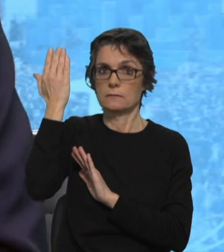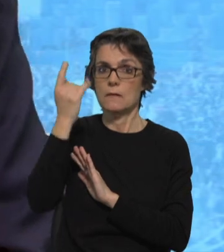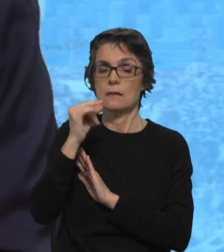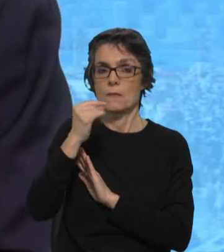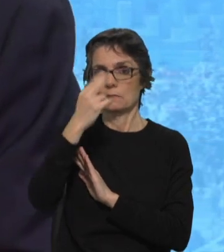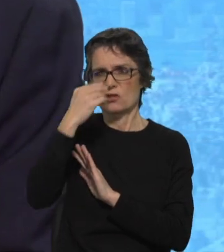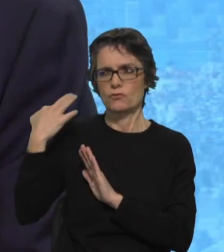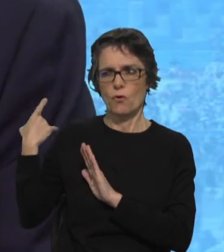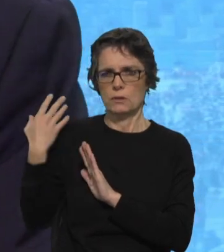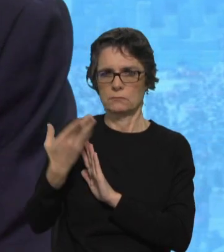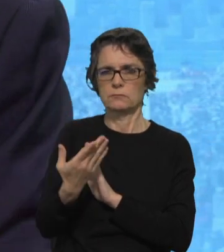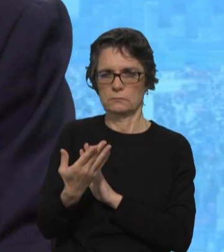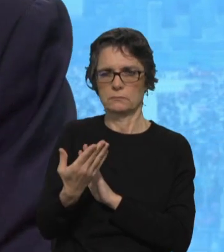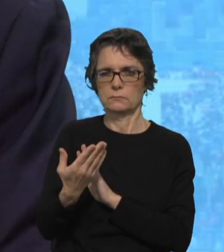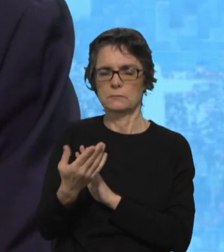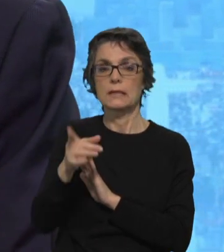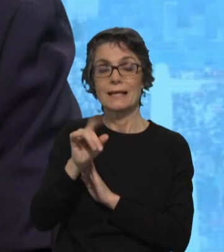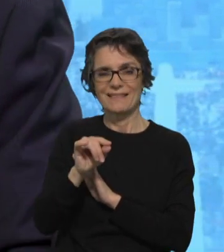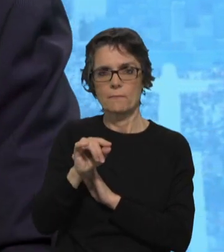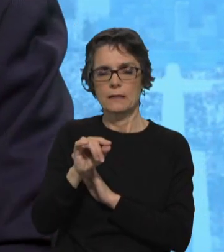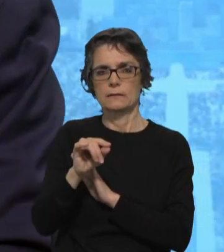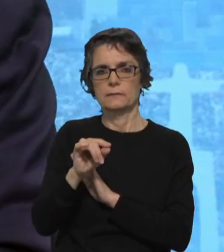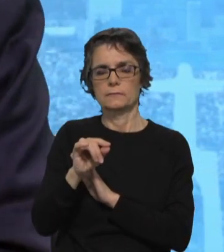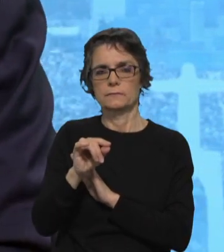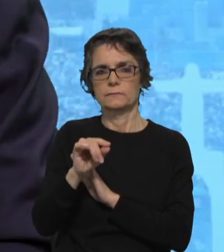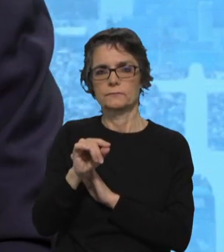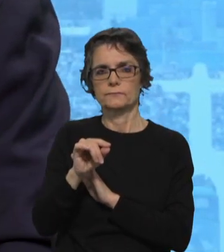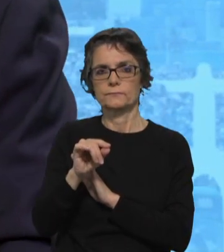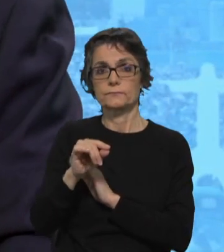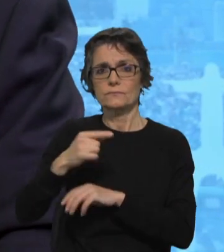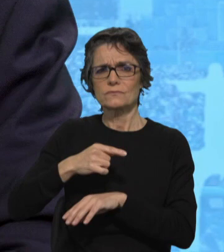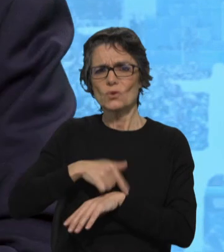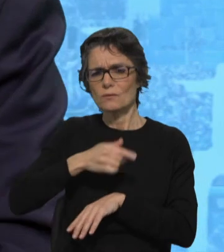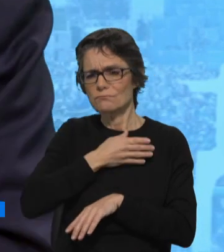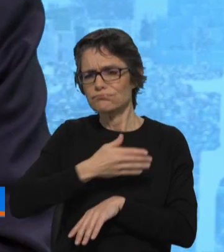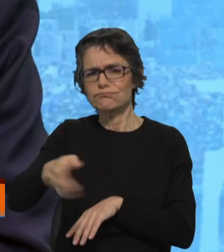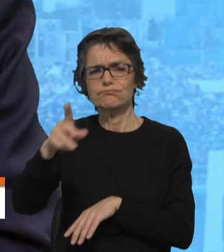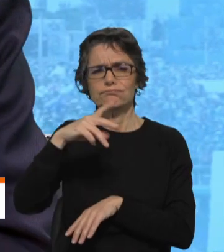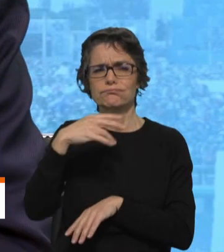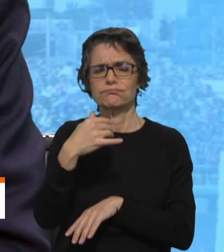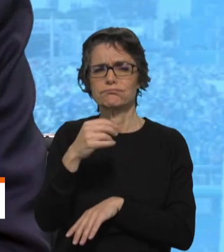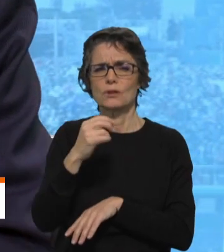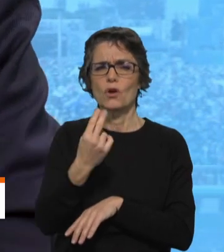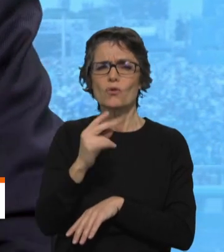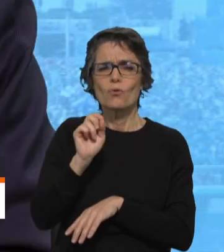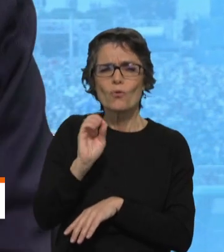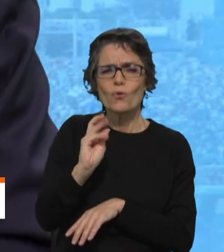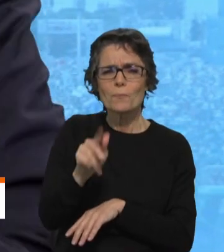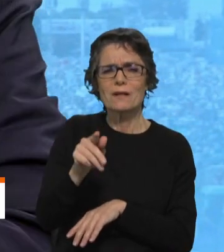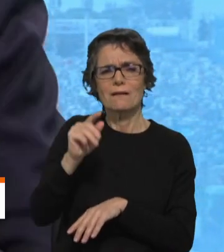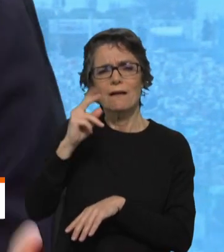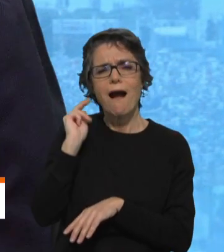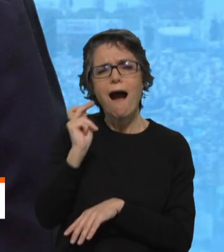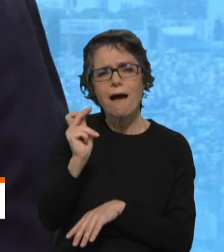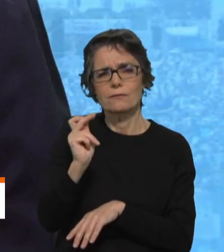história, mas também nesta esteira de 2000 anos de cristianismo, mas também o que de cultura cristã impregnou